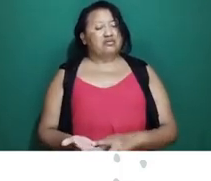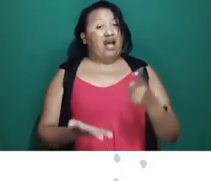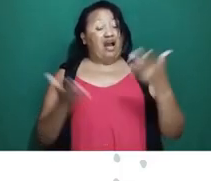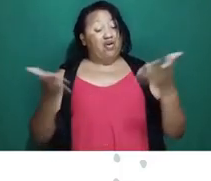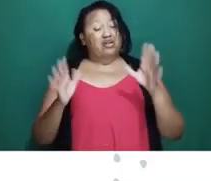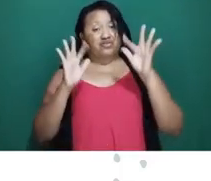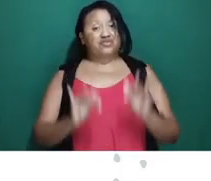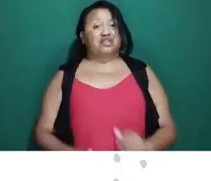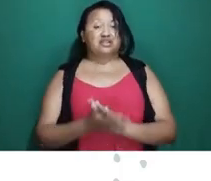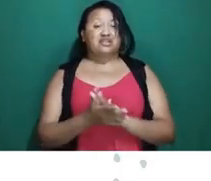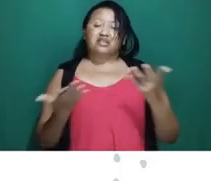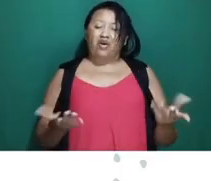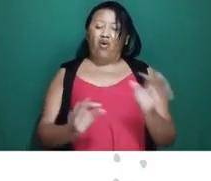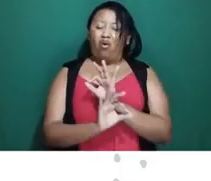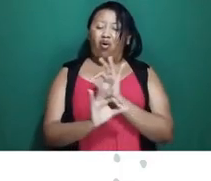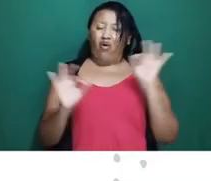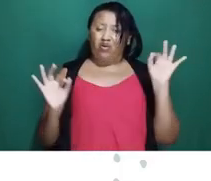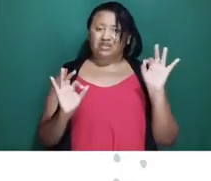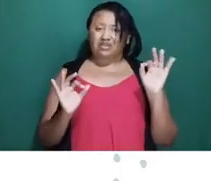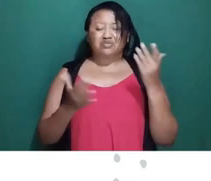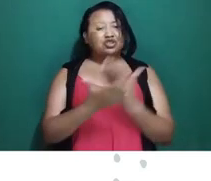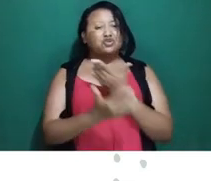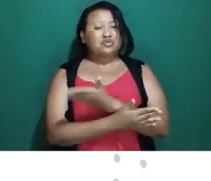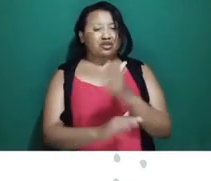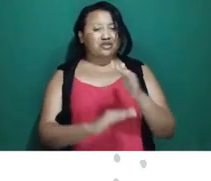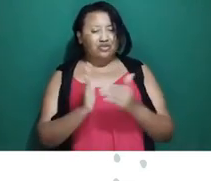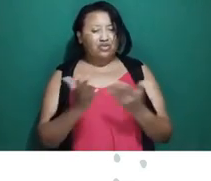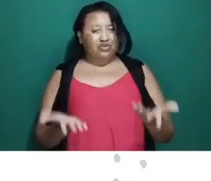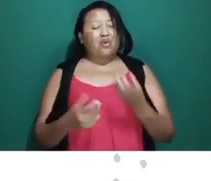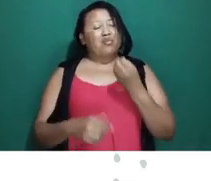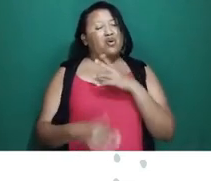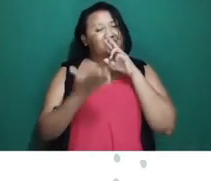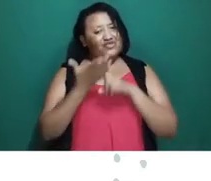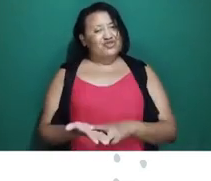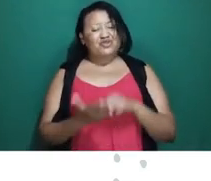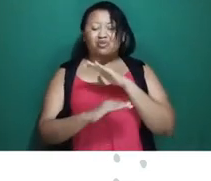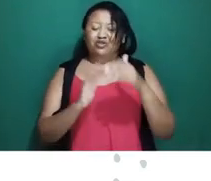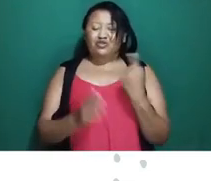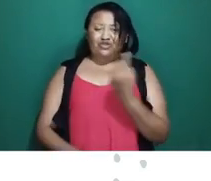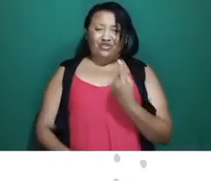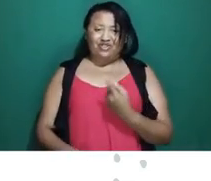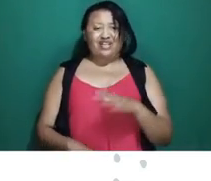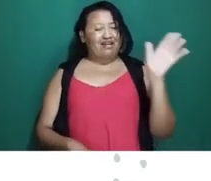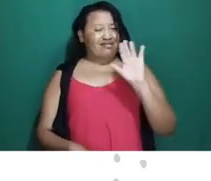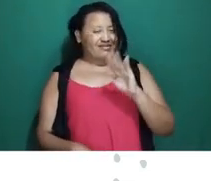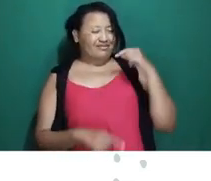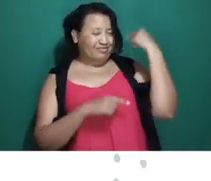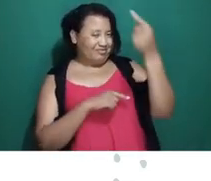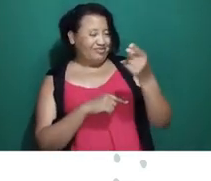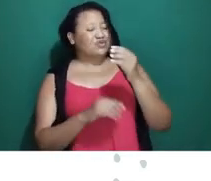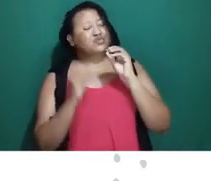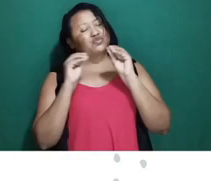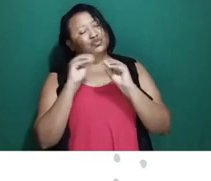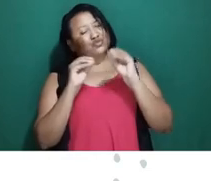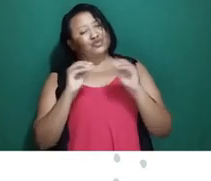reta final então ótimos estudos para todo mundo boas revisões para todos nós e até a próxima a gente